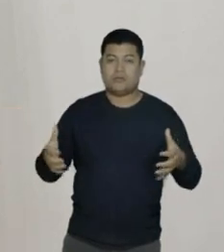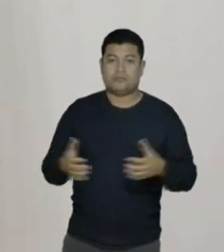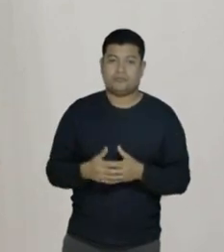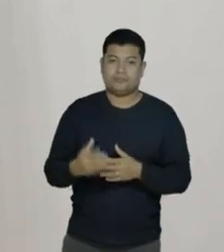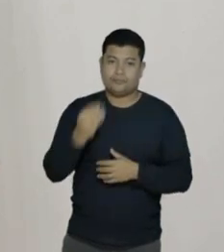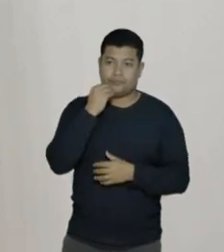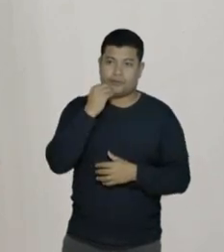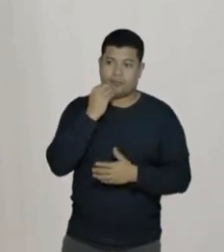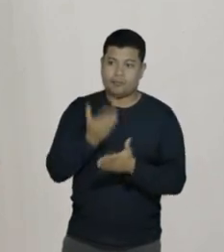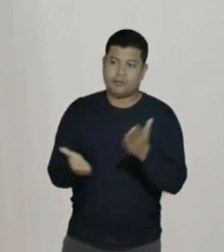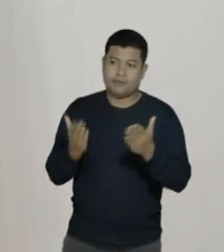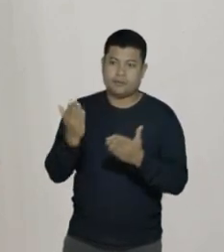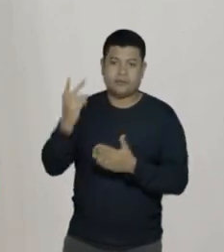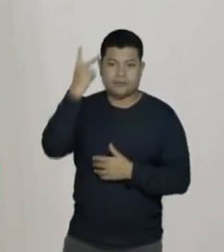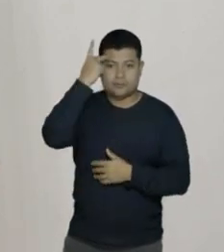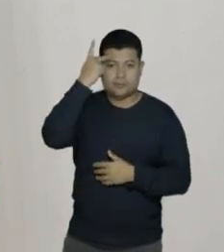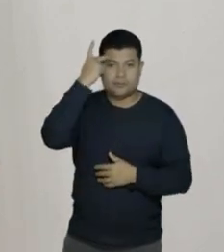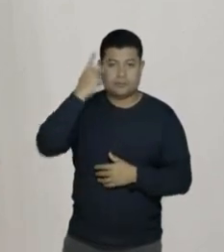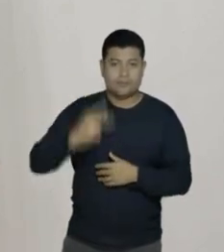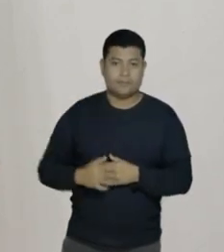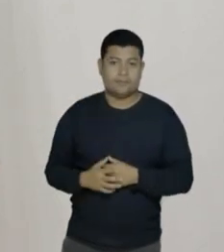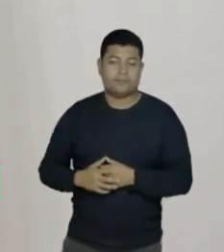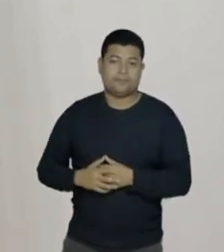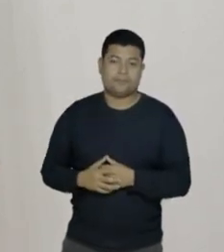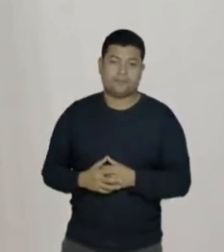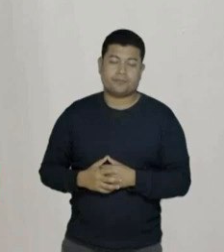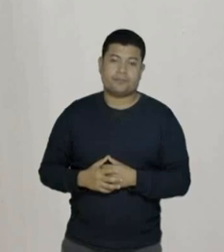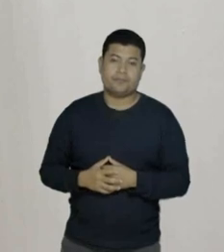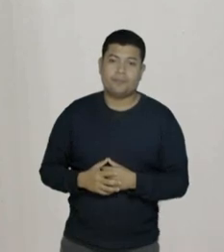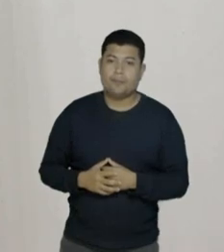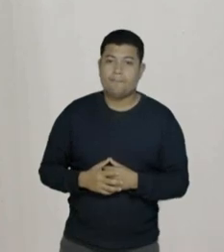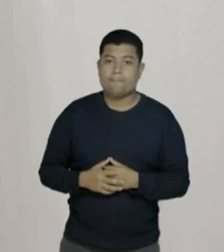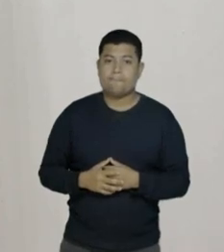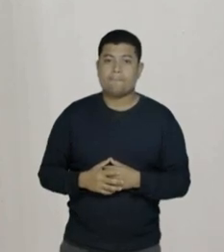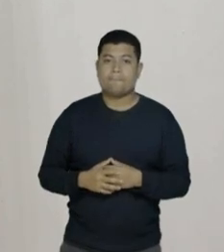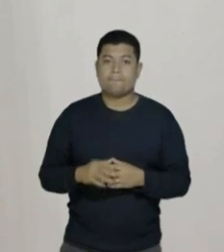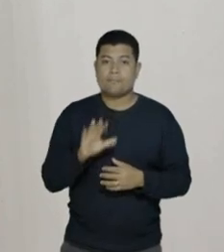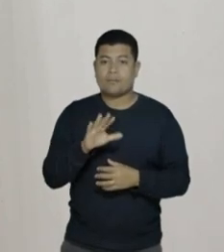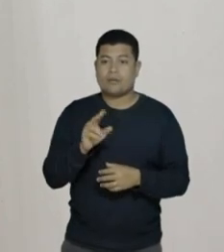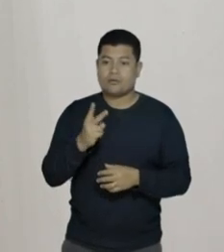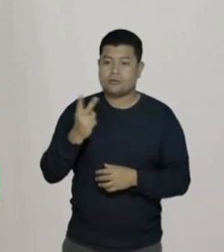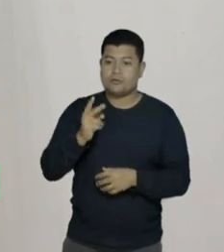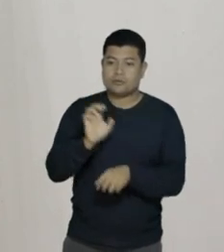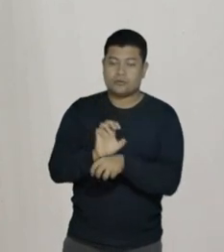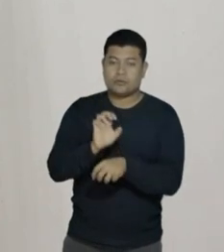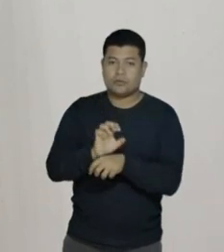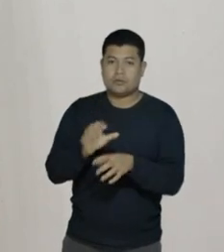óbvio perdemos para São Paulo e foi o segundo estado que mais cresceu em números percentuais